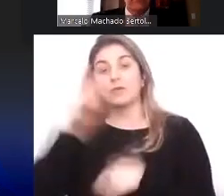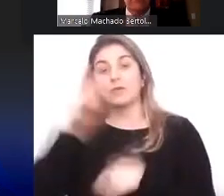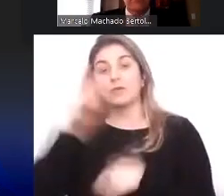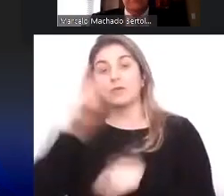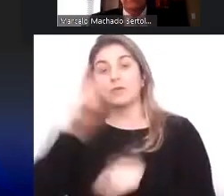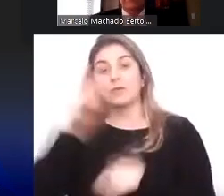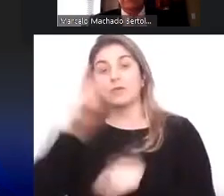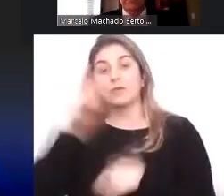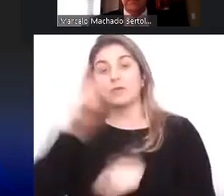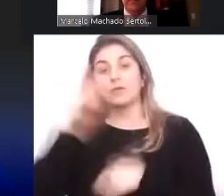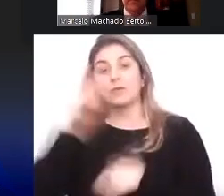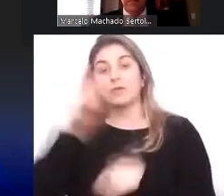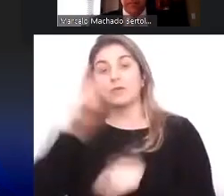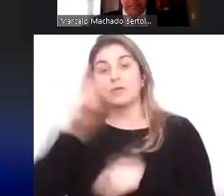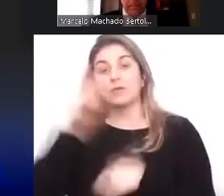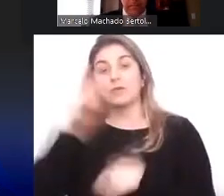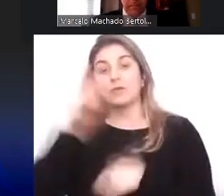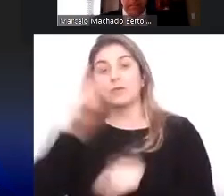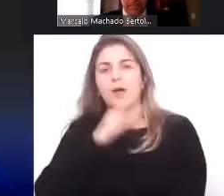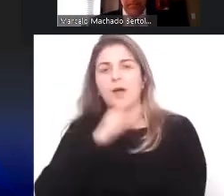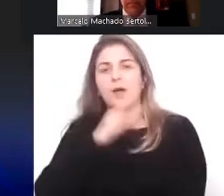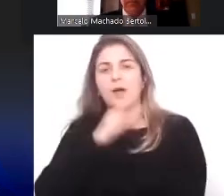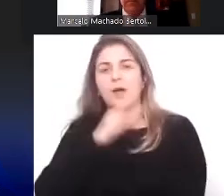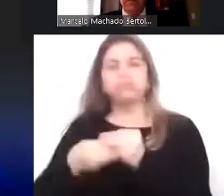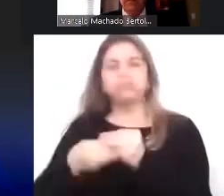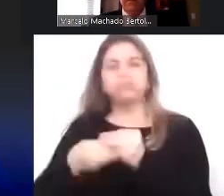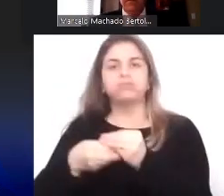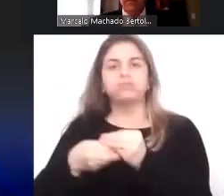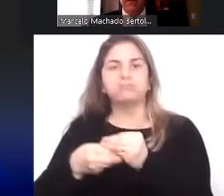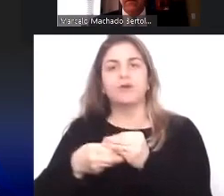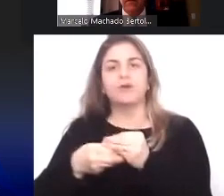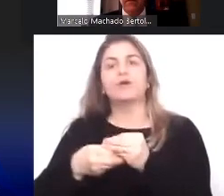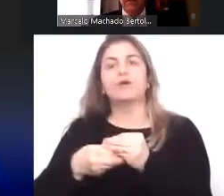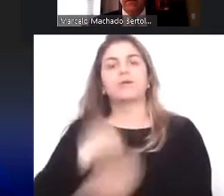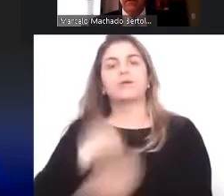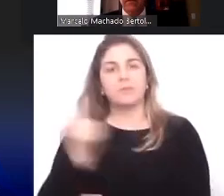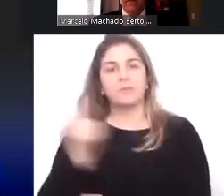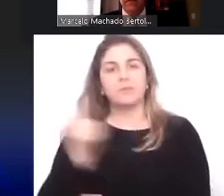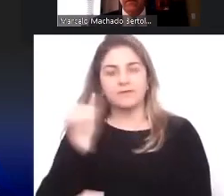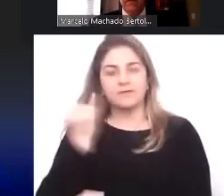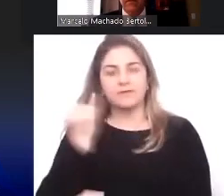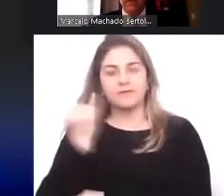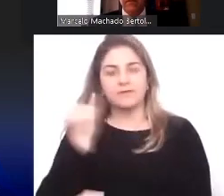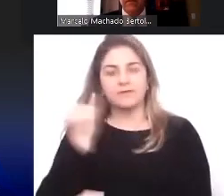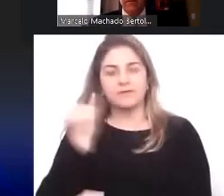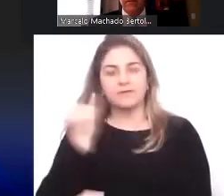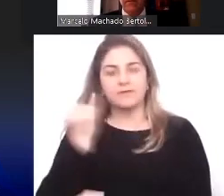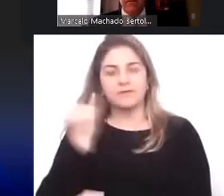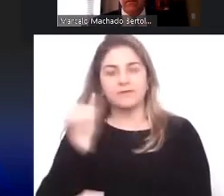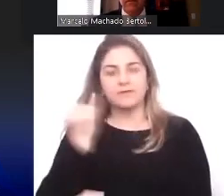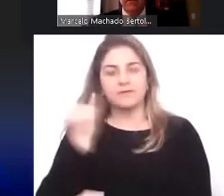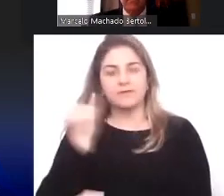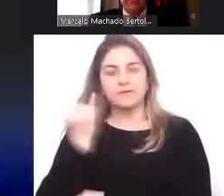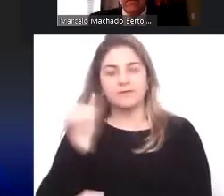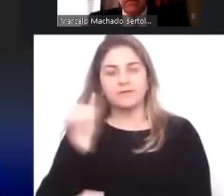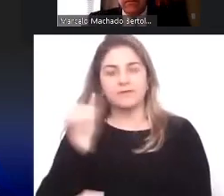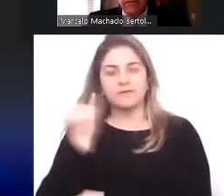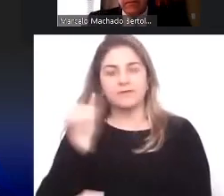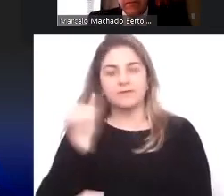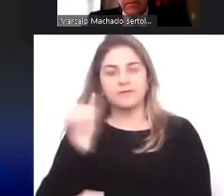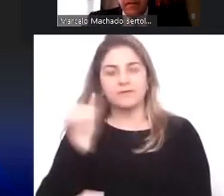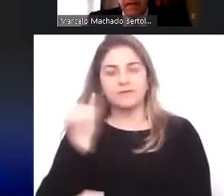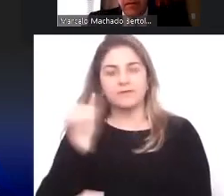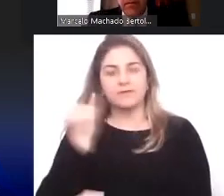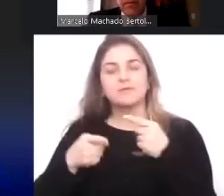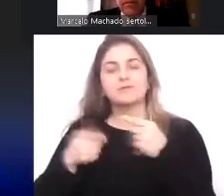tão curto, o senhor conseguiu resumir exatamente as dúvidas que nós temos e como será esse